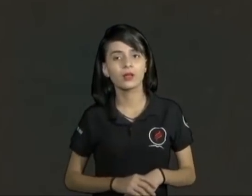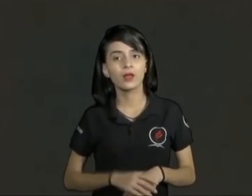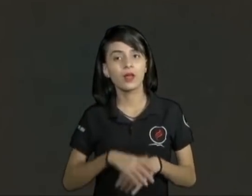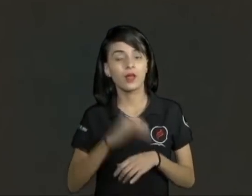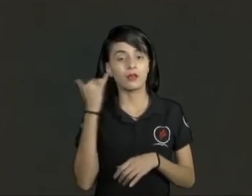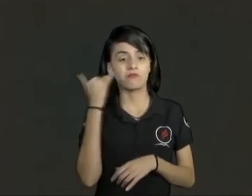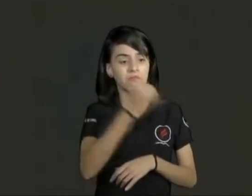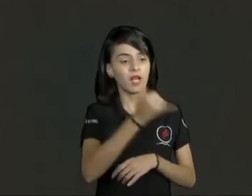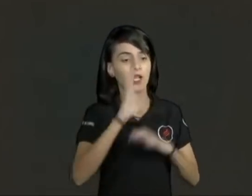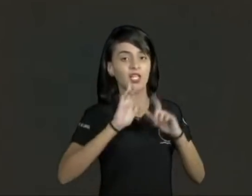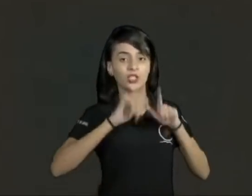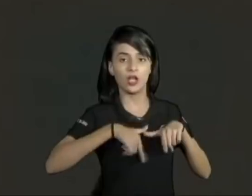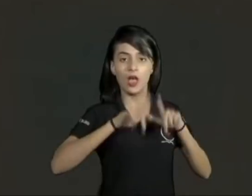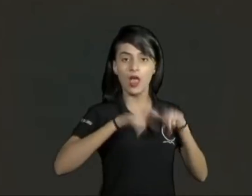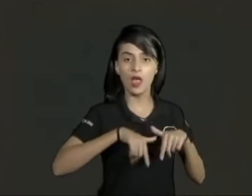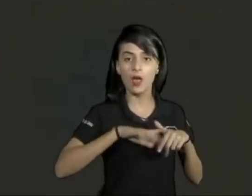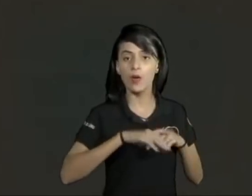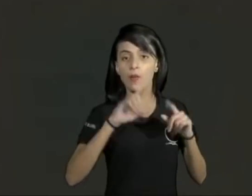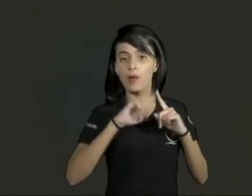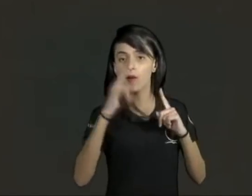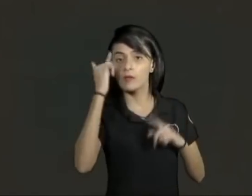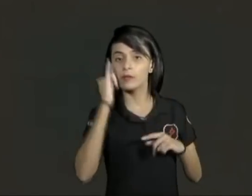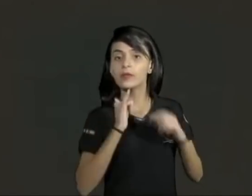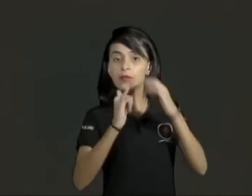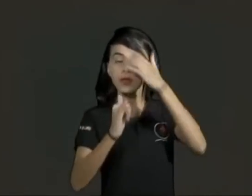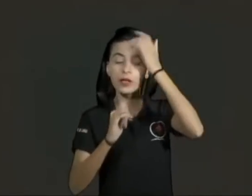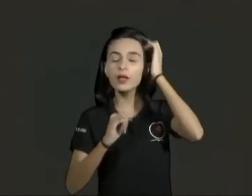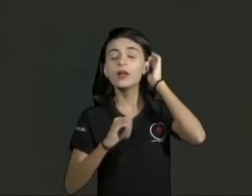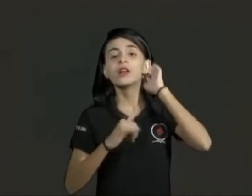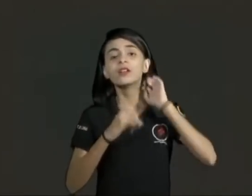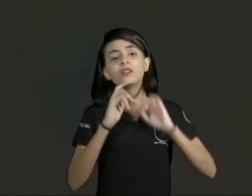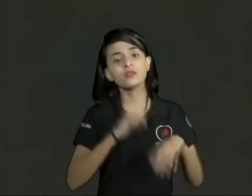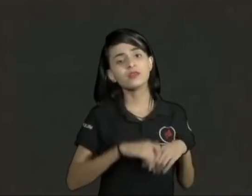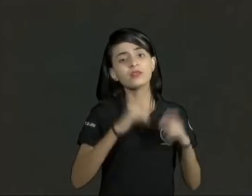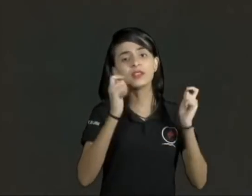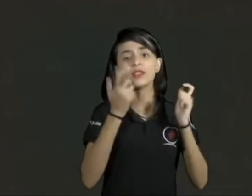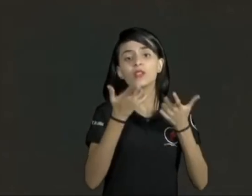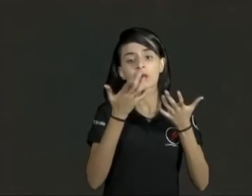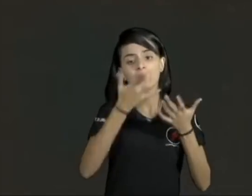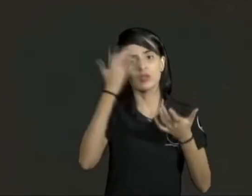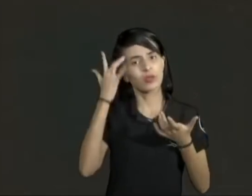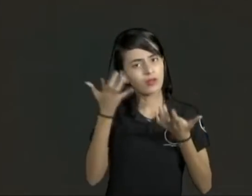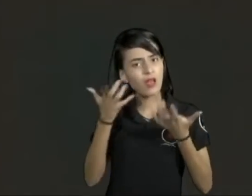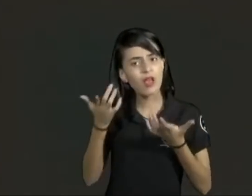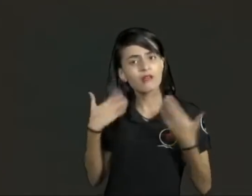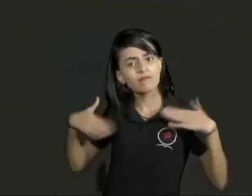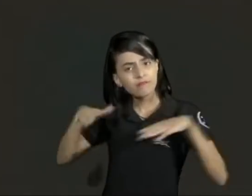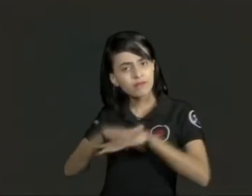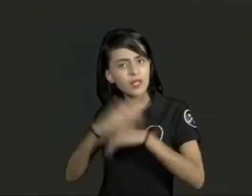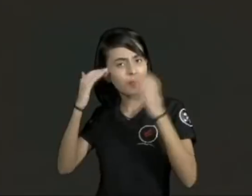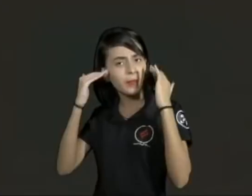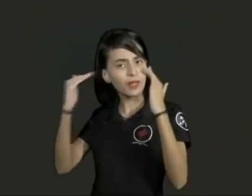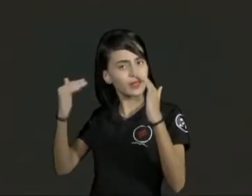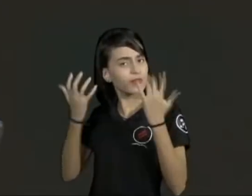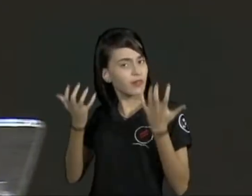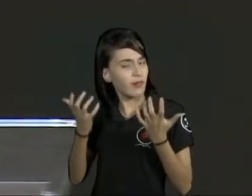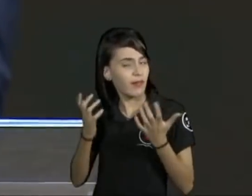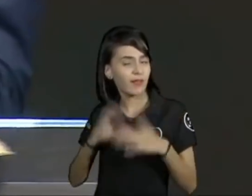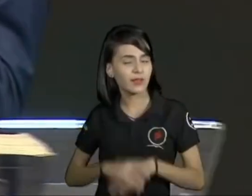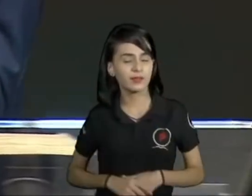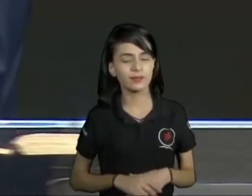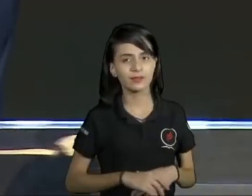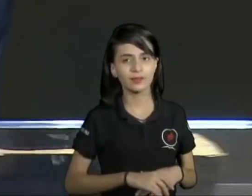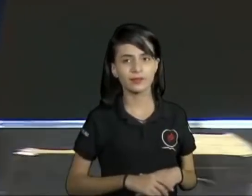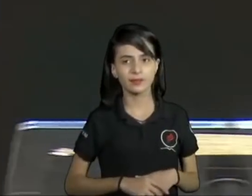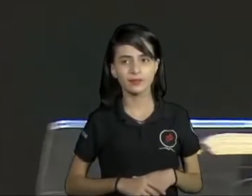para Jael mas a palavra profética ela funciona para quem quer para quem quer se submeter é essa que a